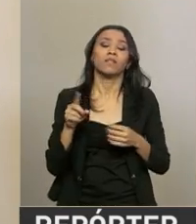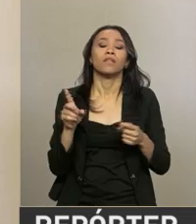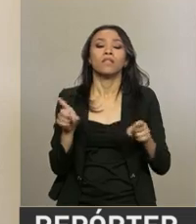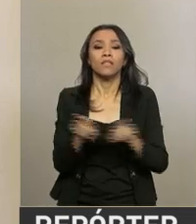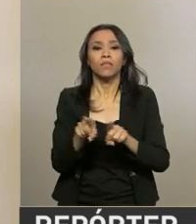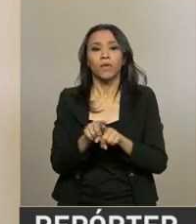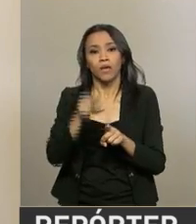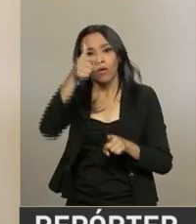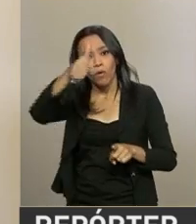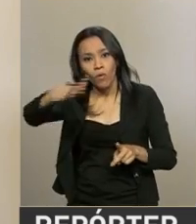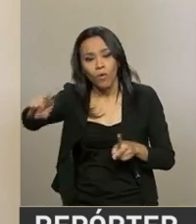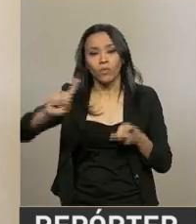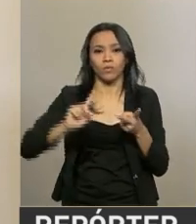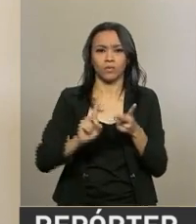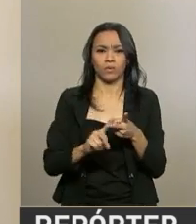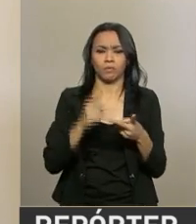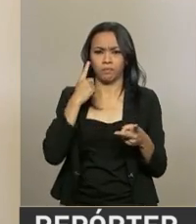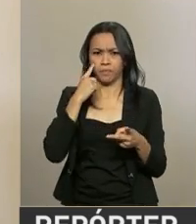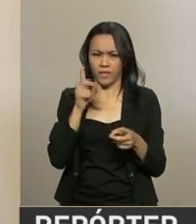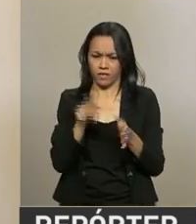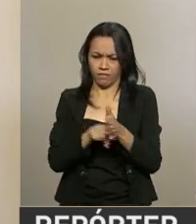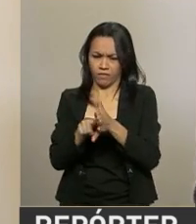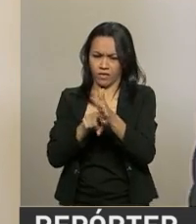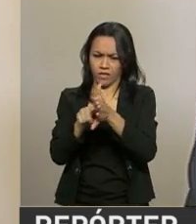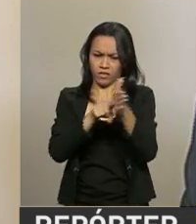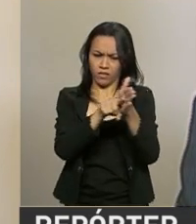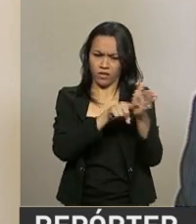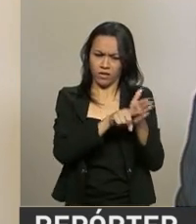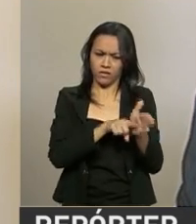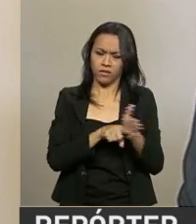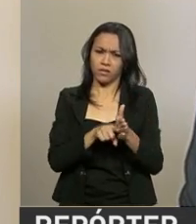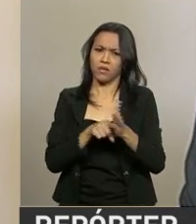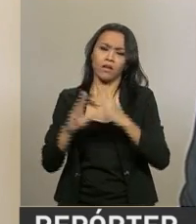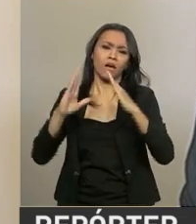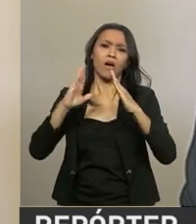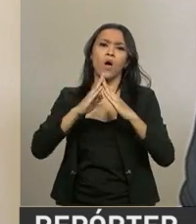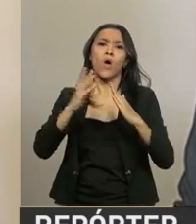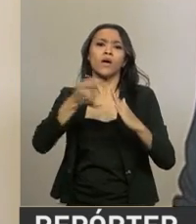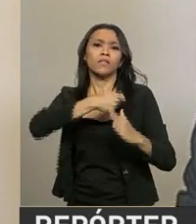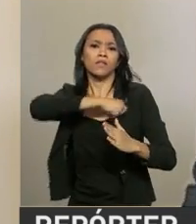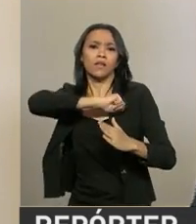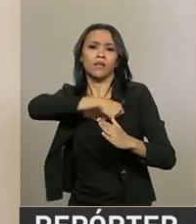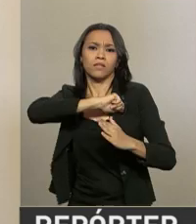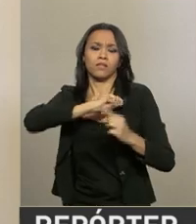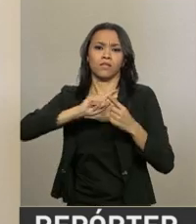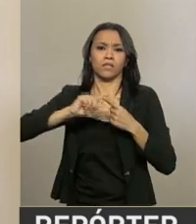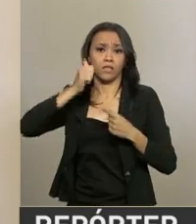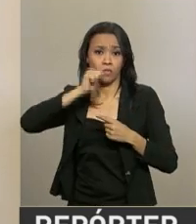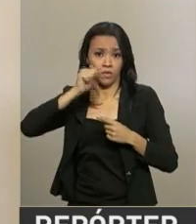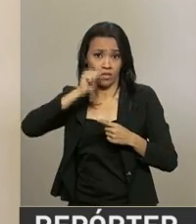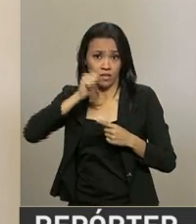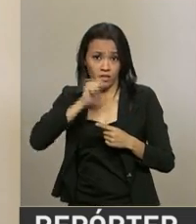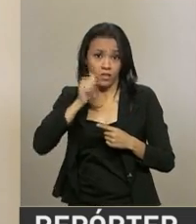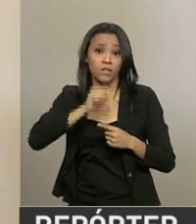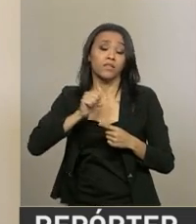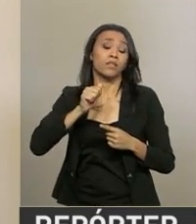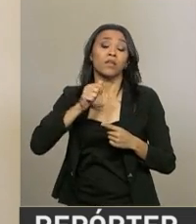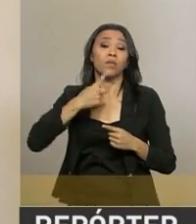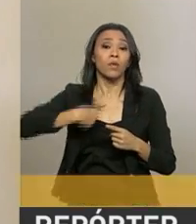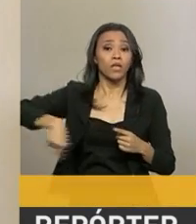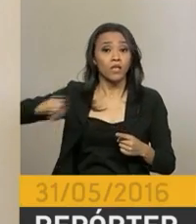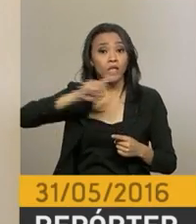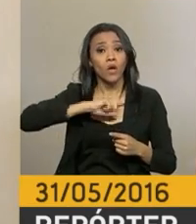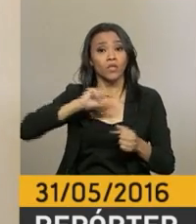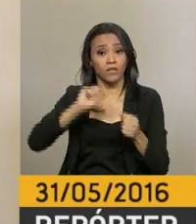parte, depois, da investigação para as delegacias das mulheres, para que nós possamos fazer, com